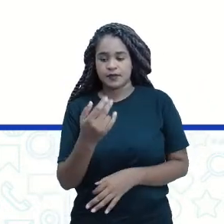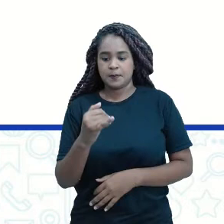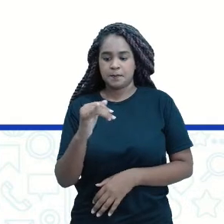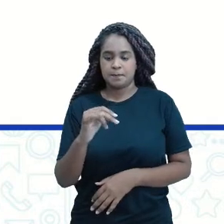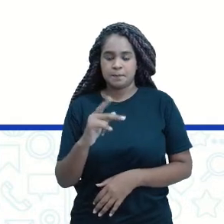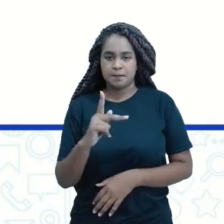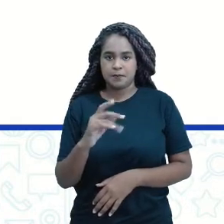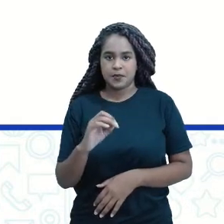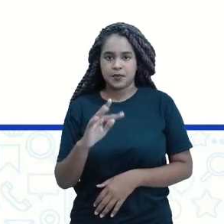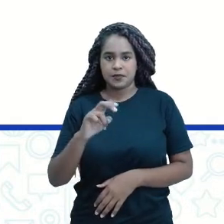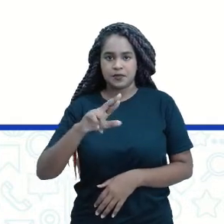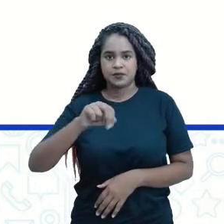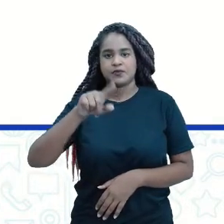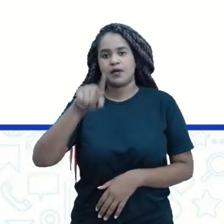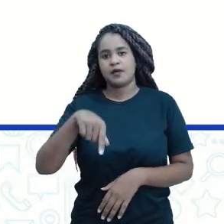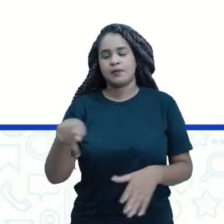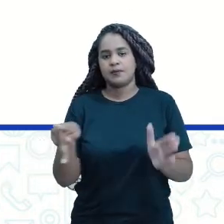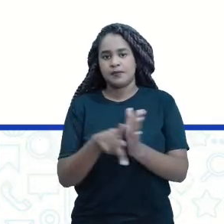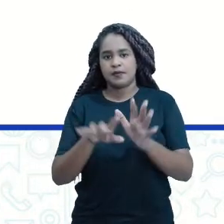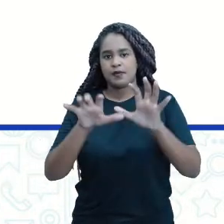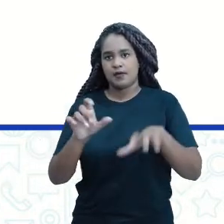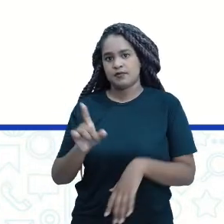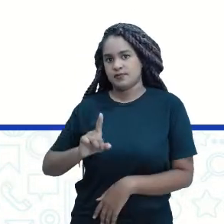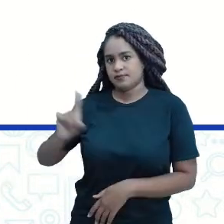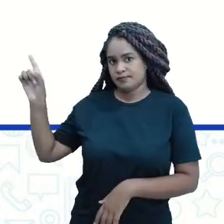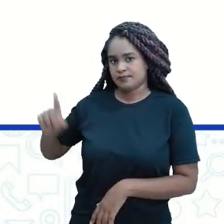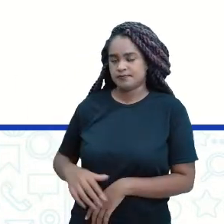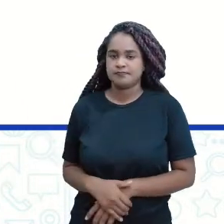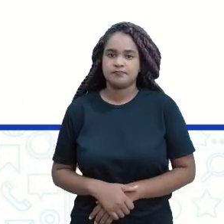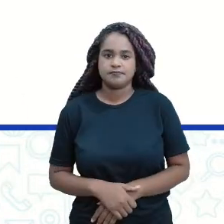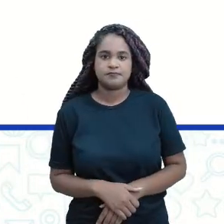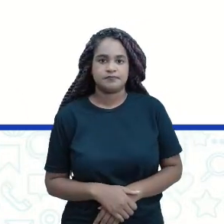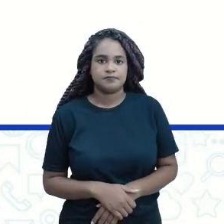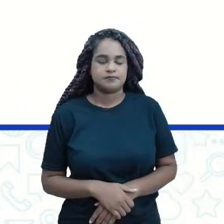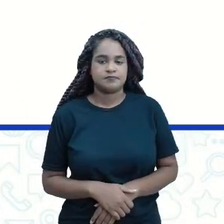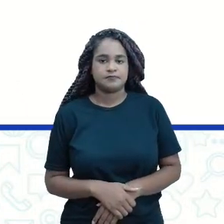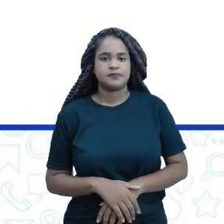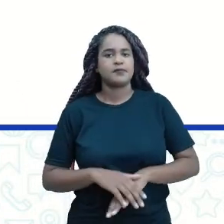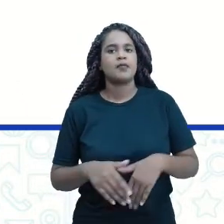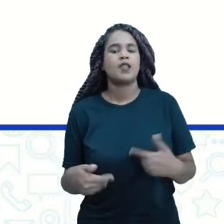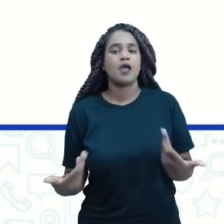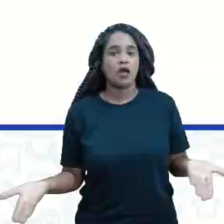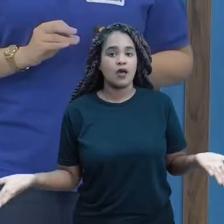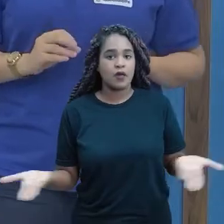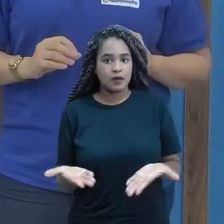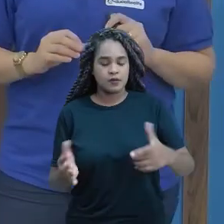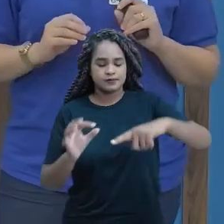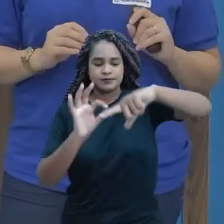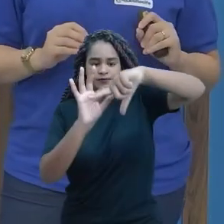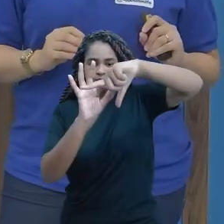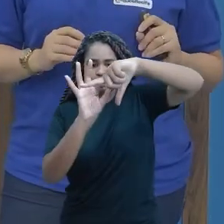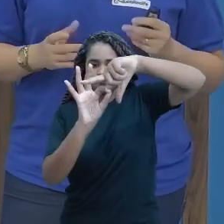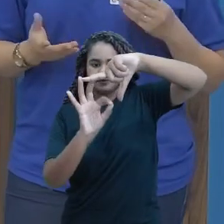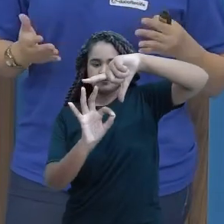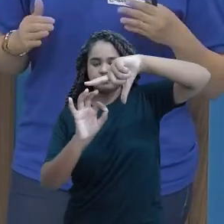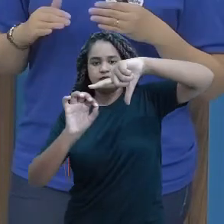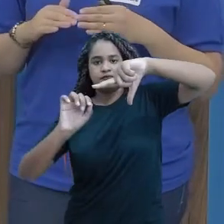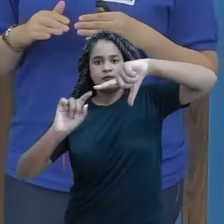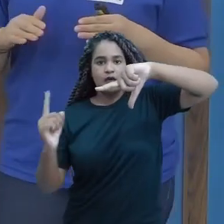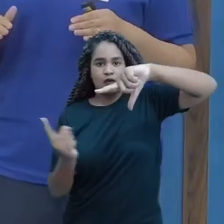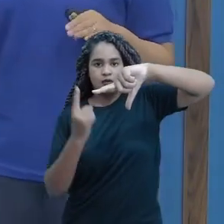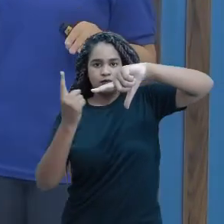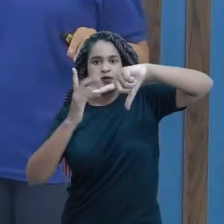perspectiva, tá certo? Então, vamos avançar aqui. E agora? Fazendo essa altura, o que é que a gente percebe?